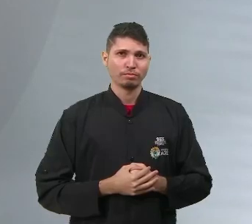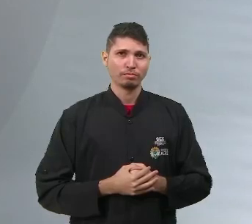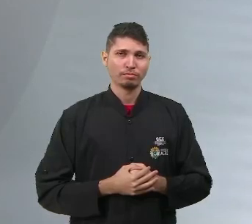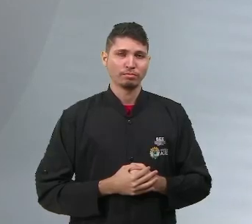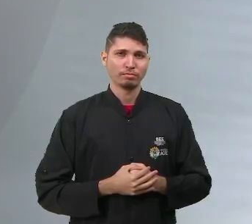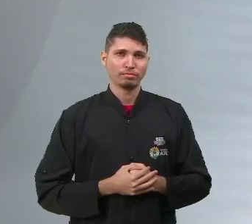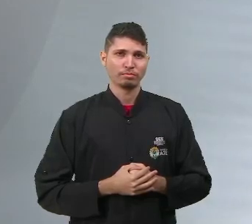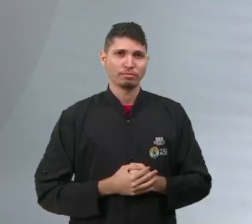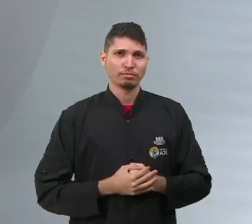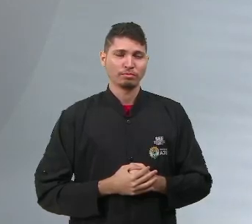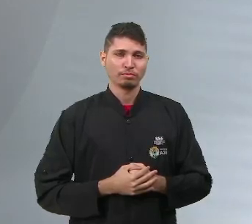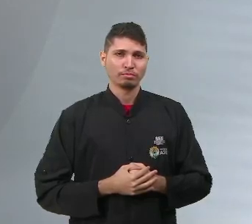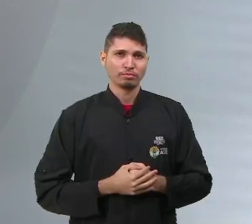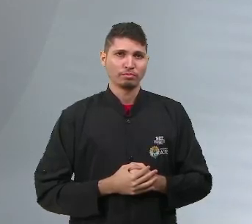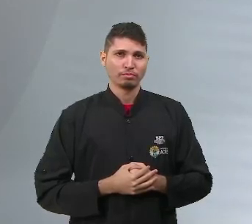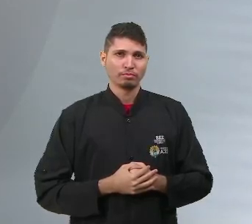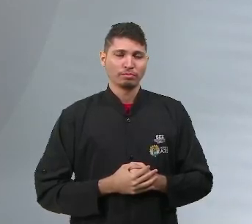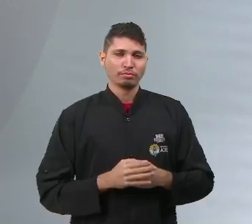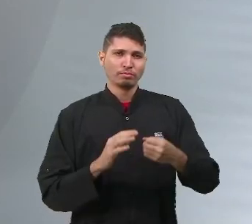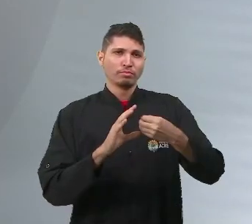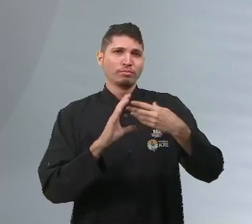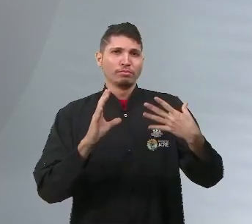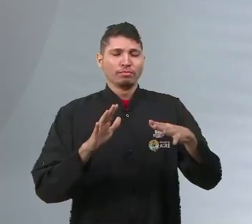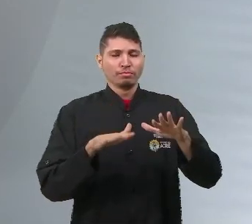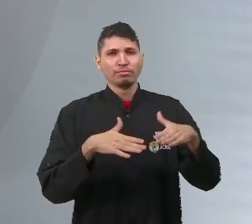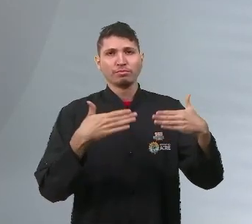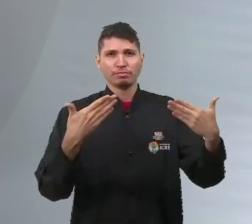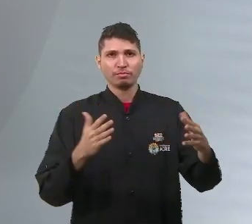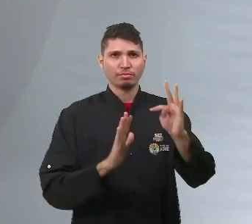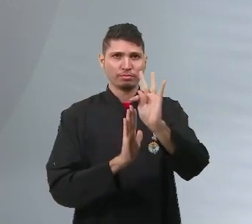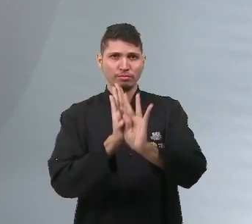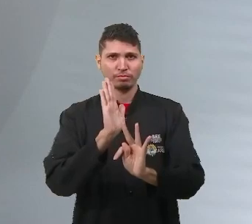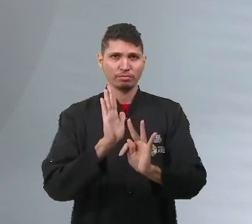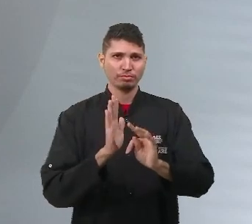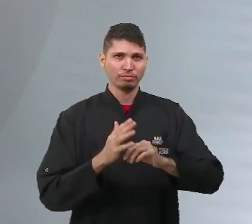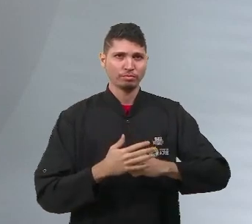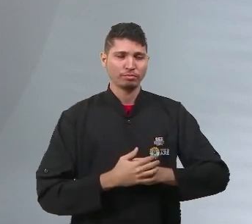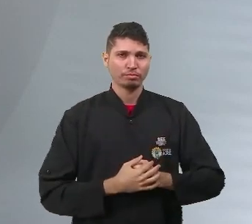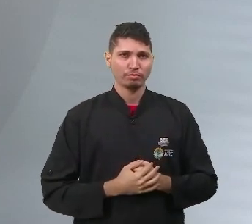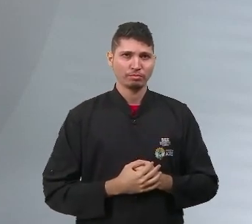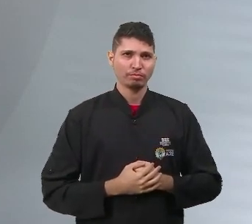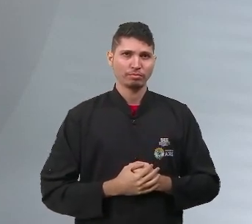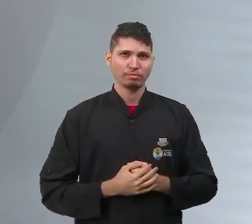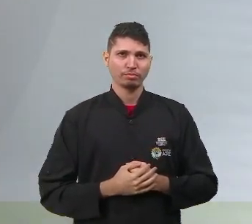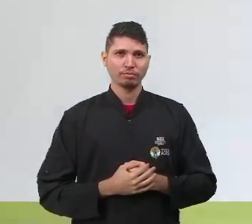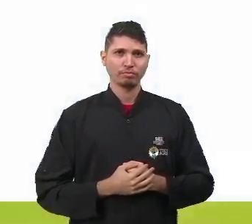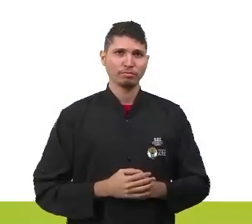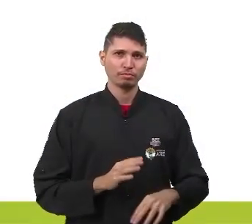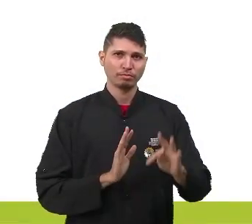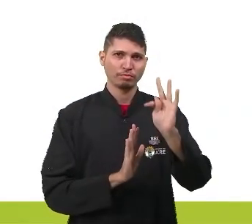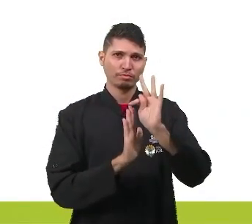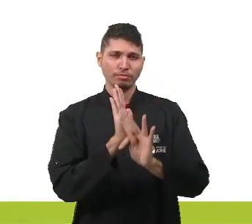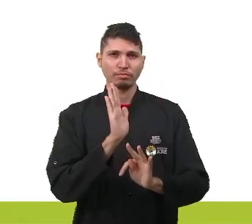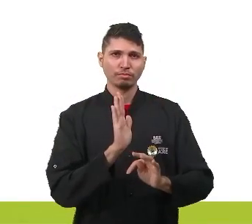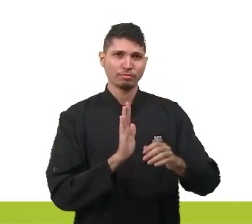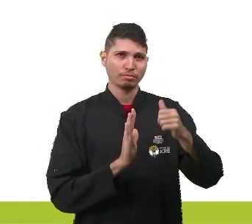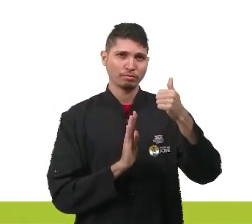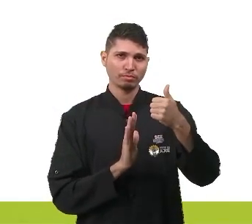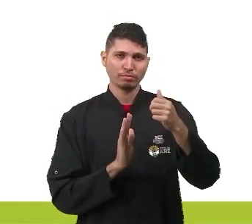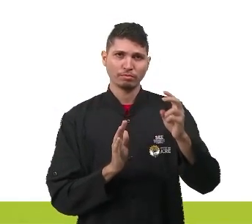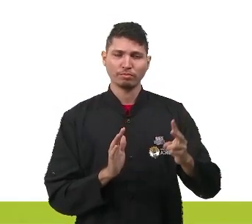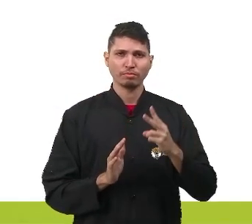as alternativas, né? Quais são as características de cada um desses textos? Texto 1. Seria a valorização do